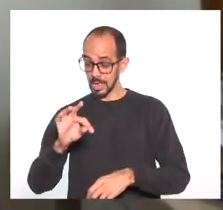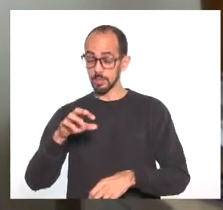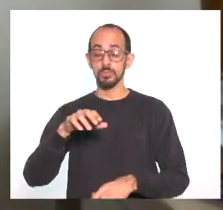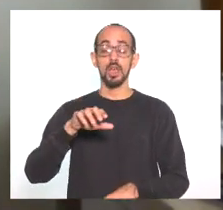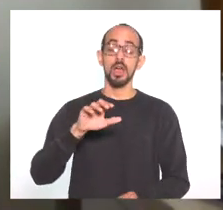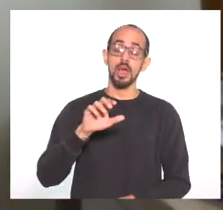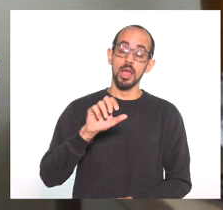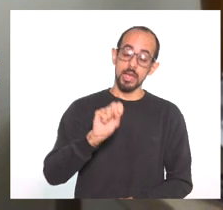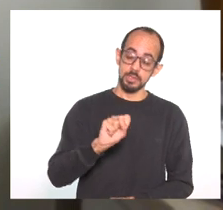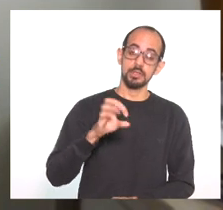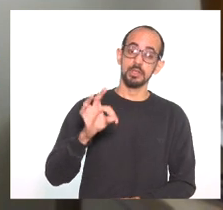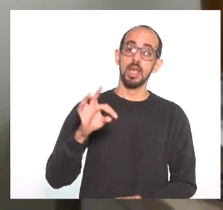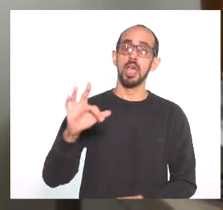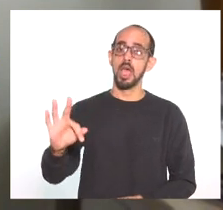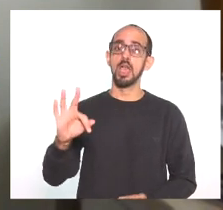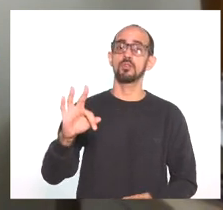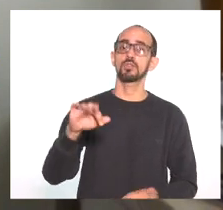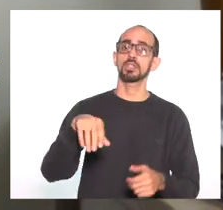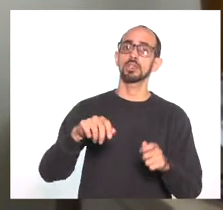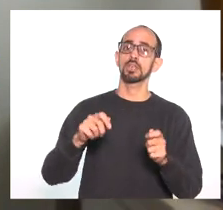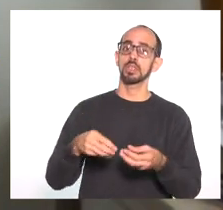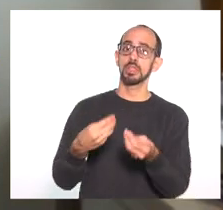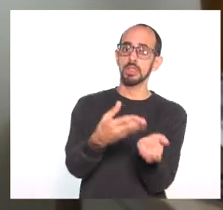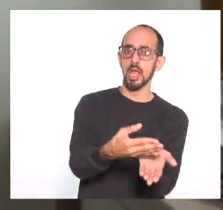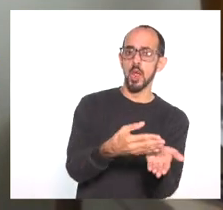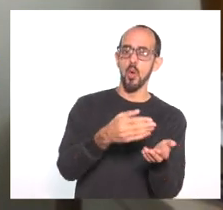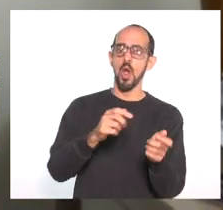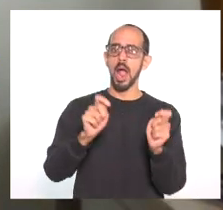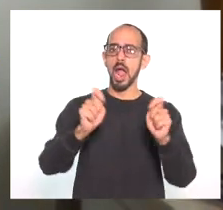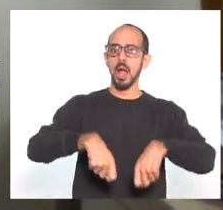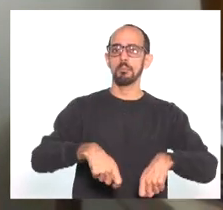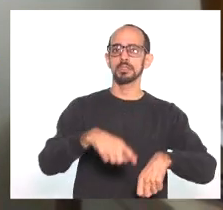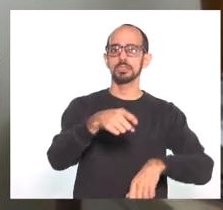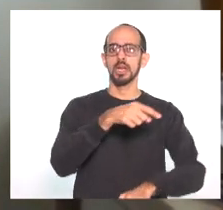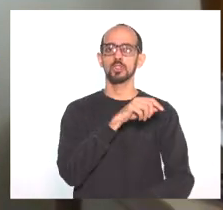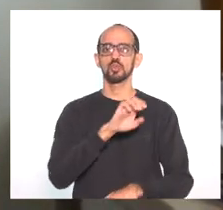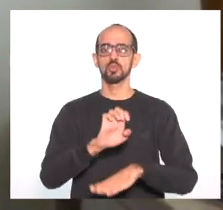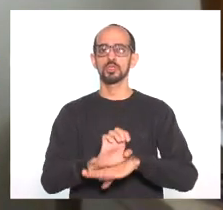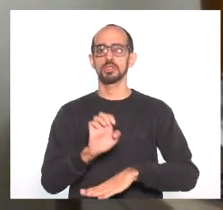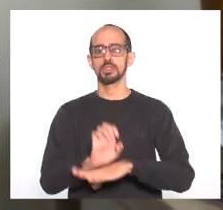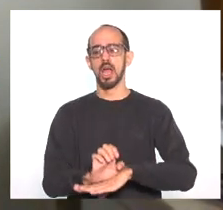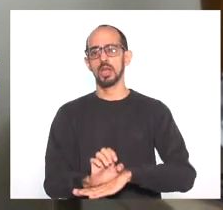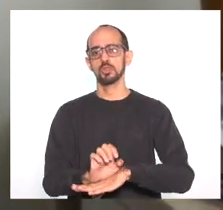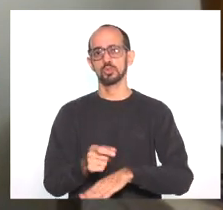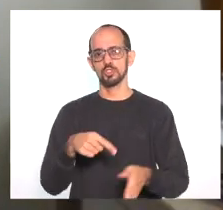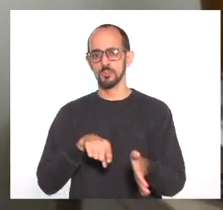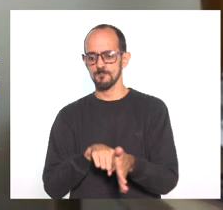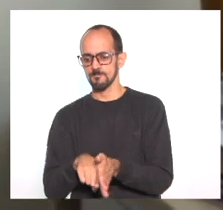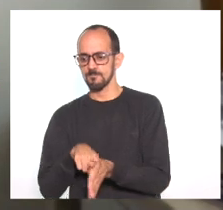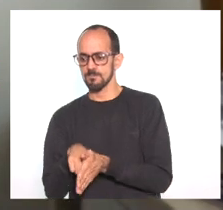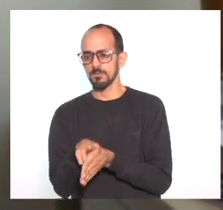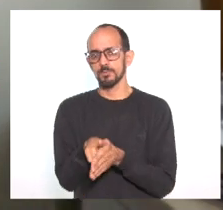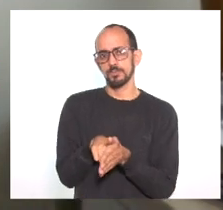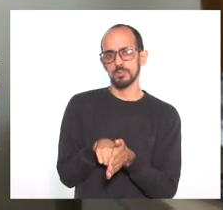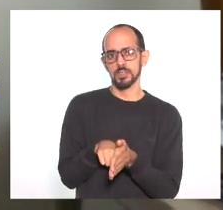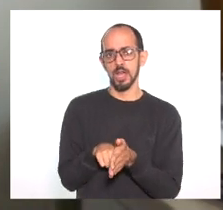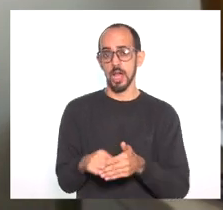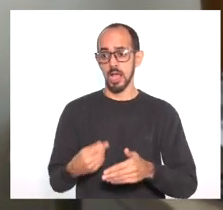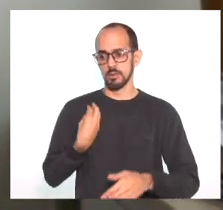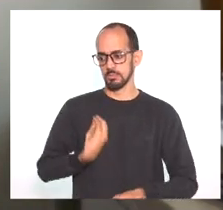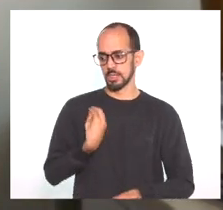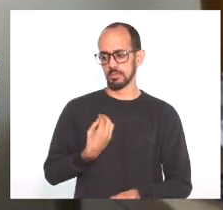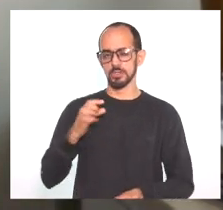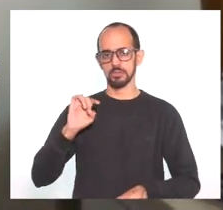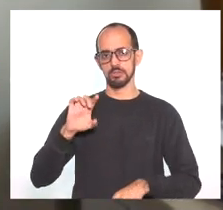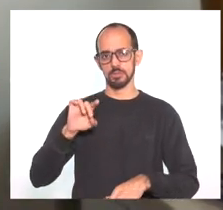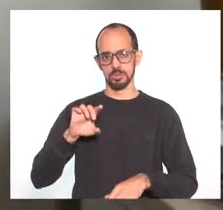deu o poder do Estado fiscalizar os royalties e a participação especiais, e